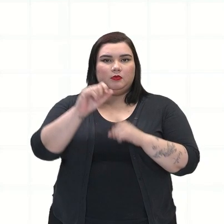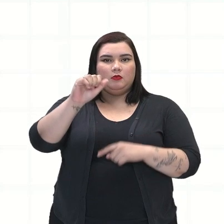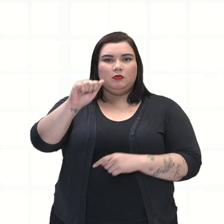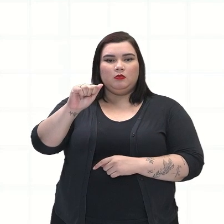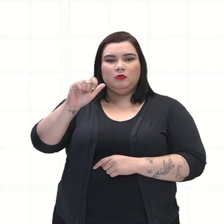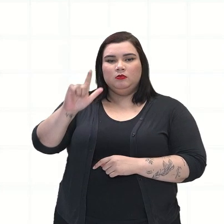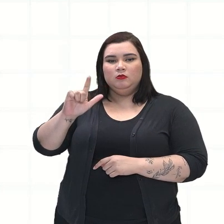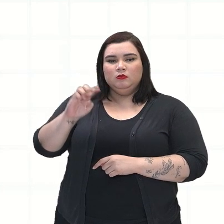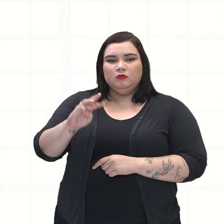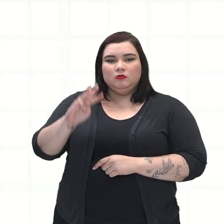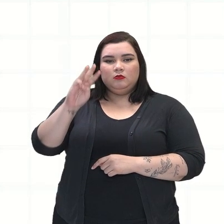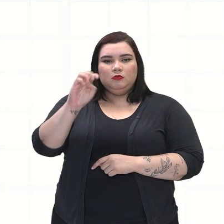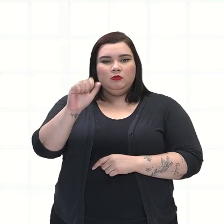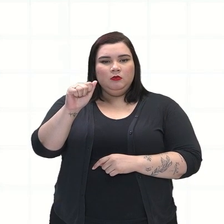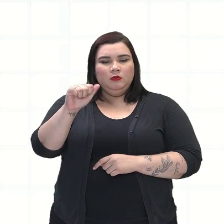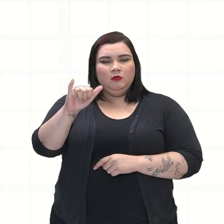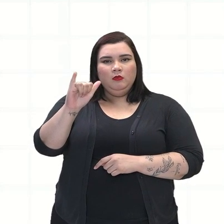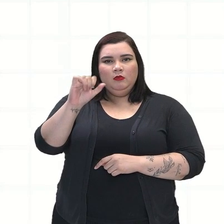always.